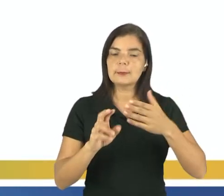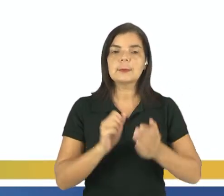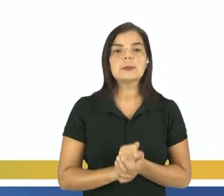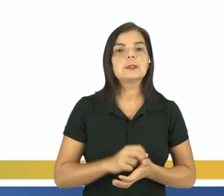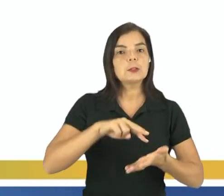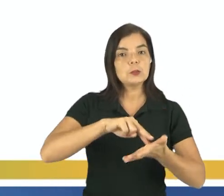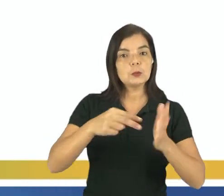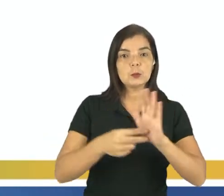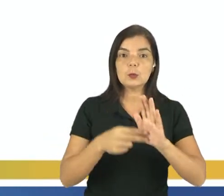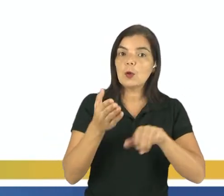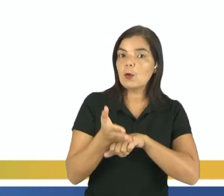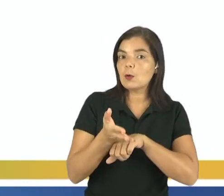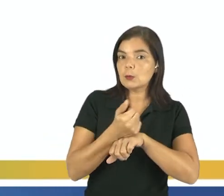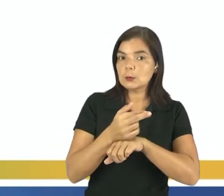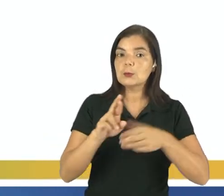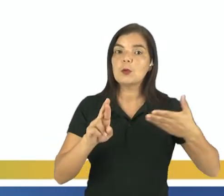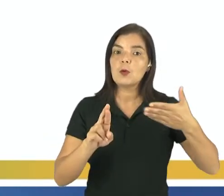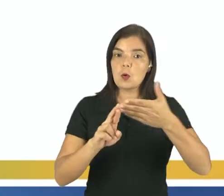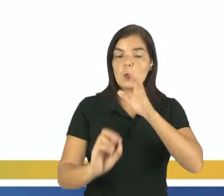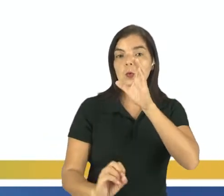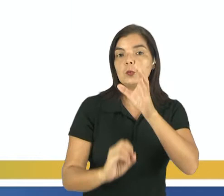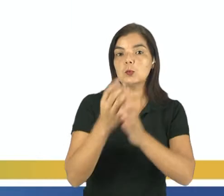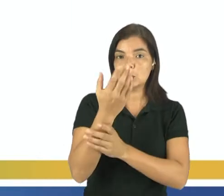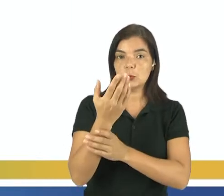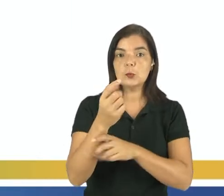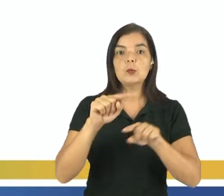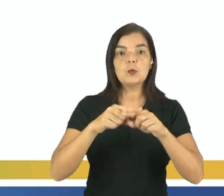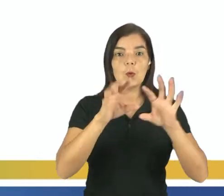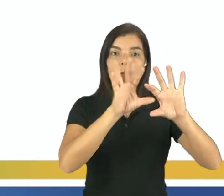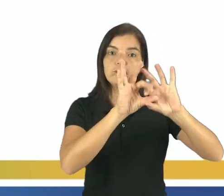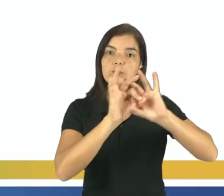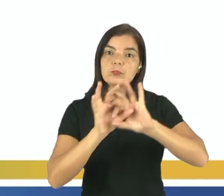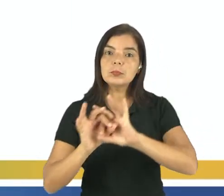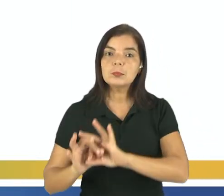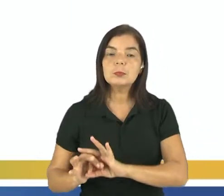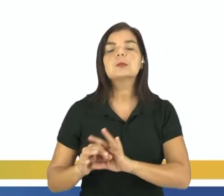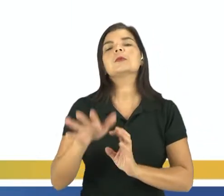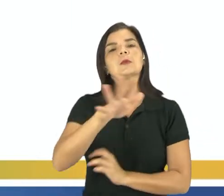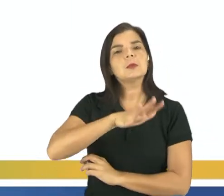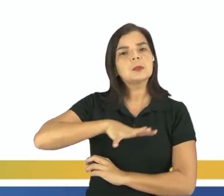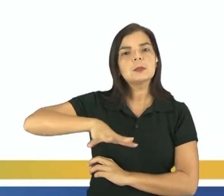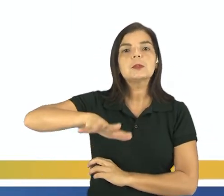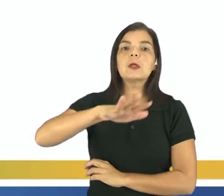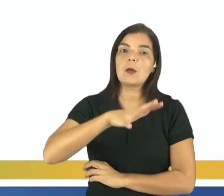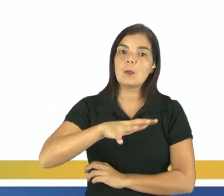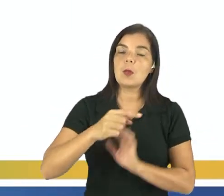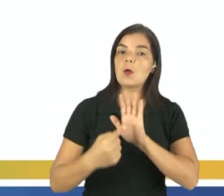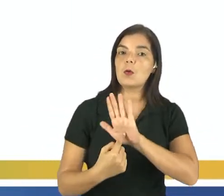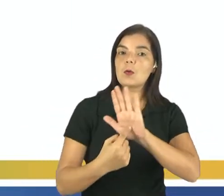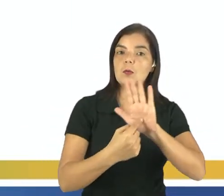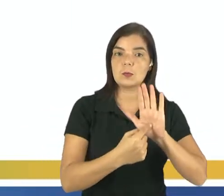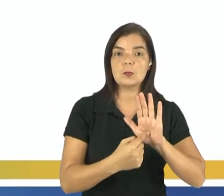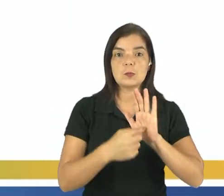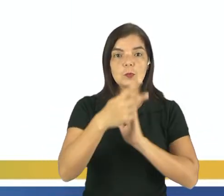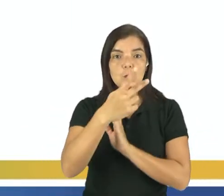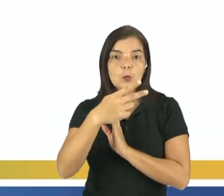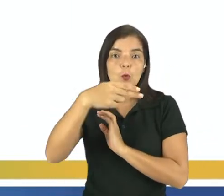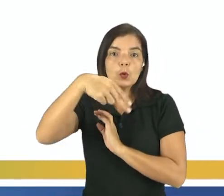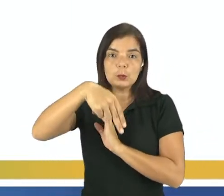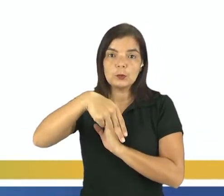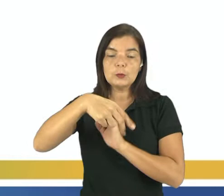seja, o referente textual surge após o elemento coesivo. Geralmente, ela é empregada por meio de